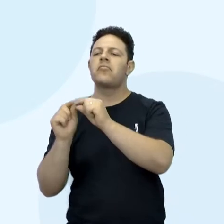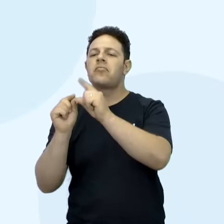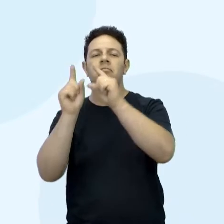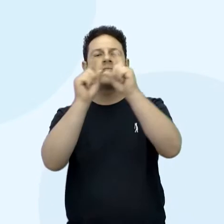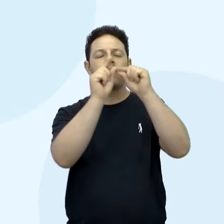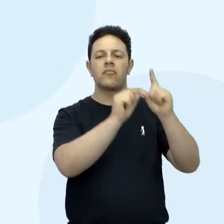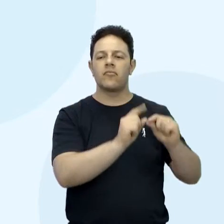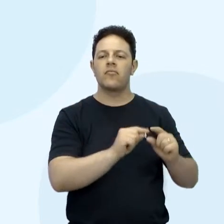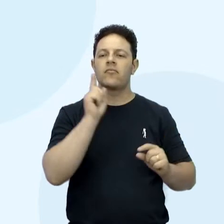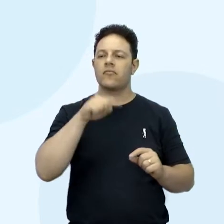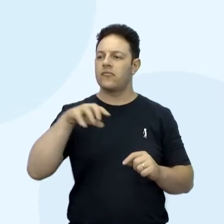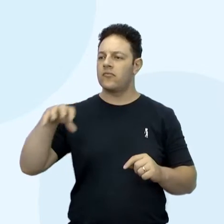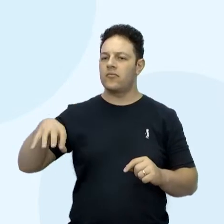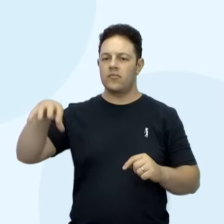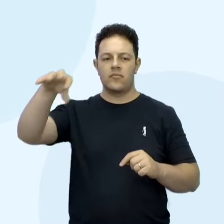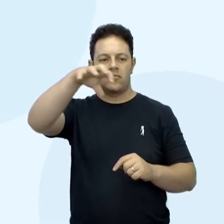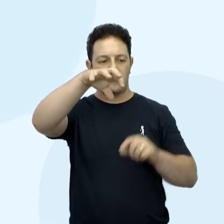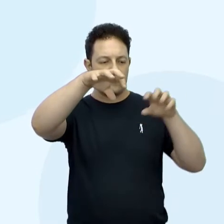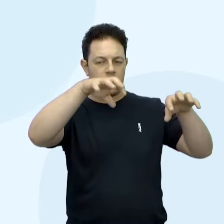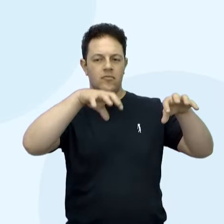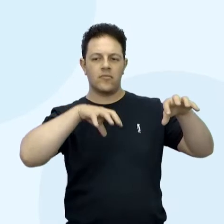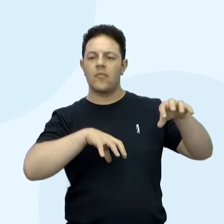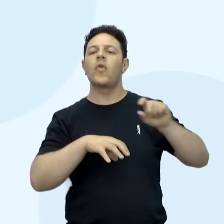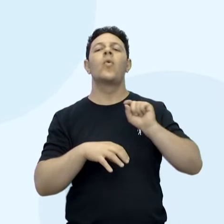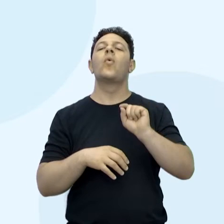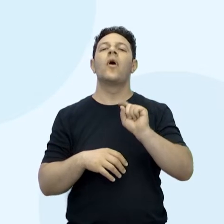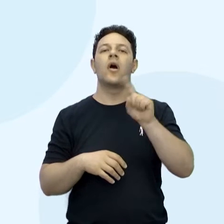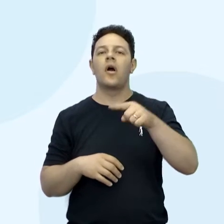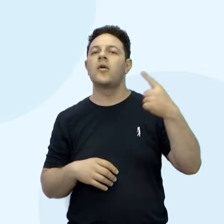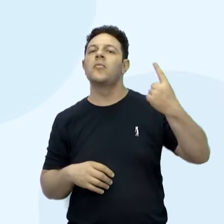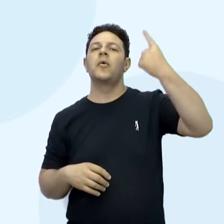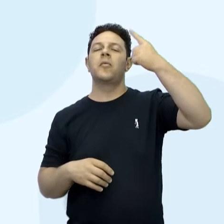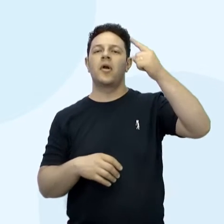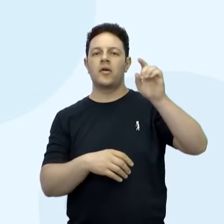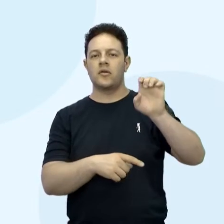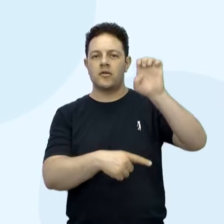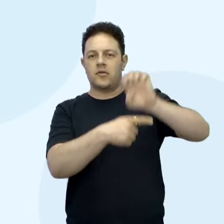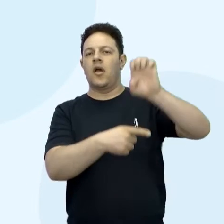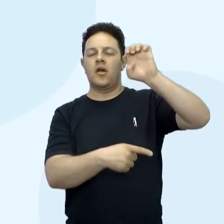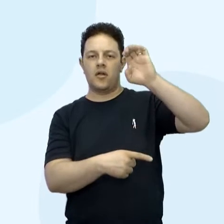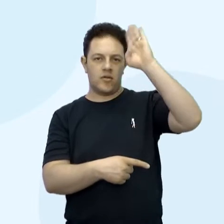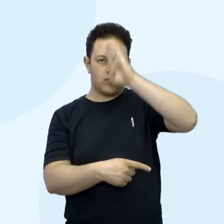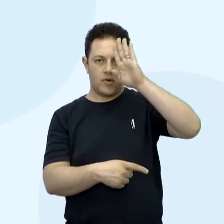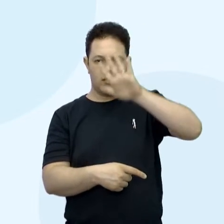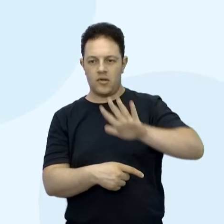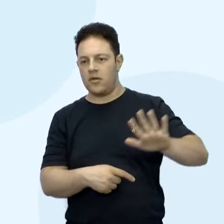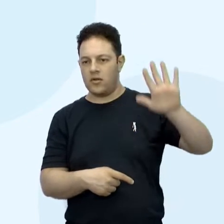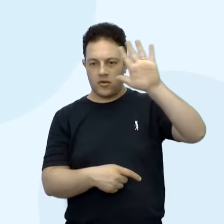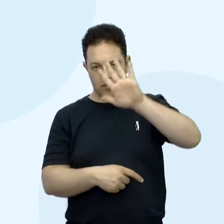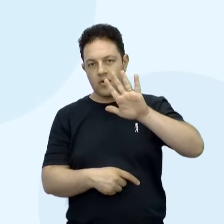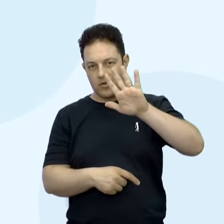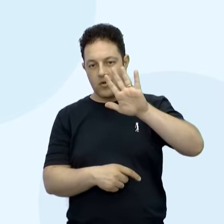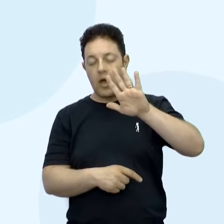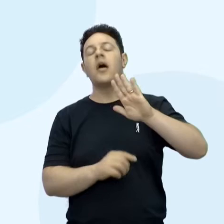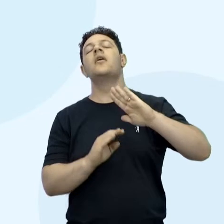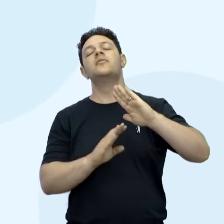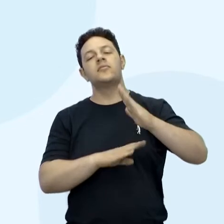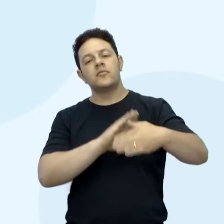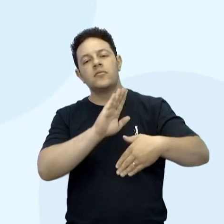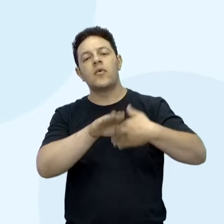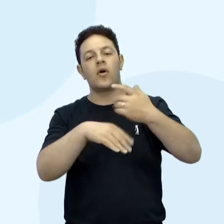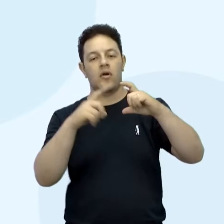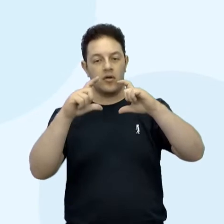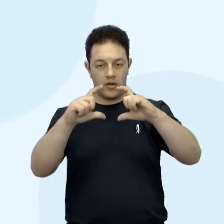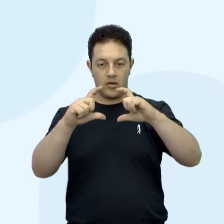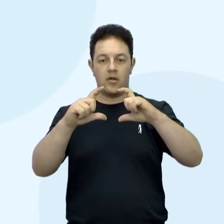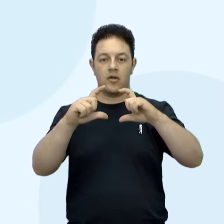as províncias. As províncias eram os primeiros estados do Brasil, tá? E depois desse